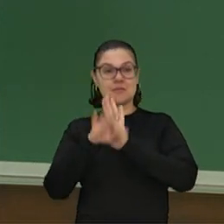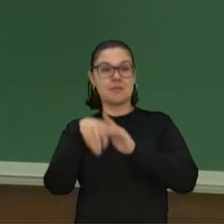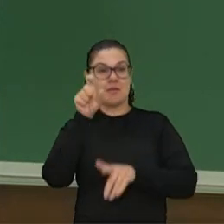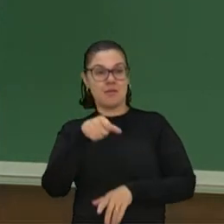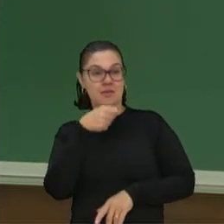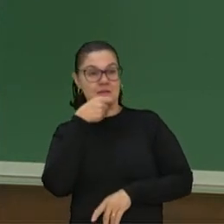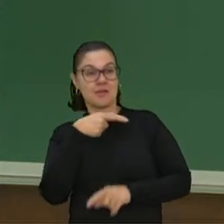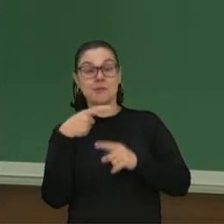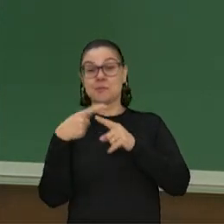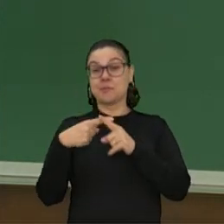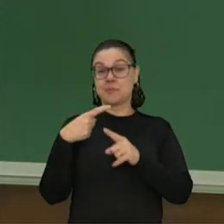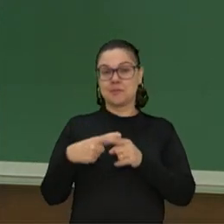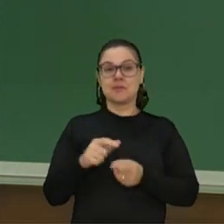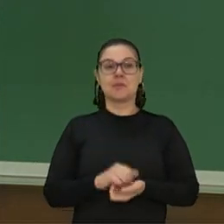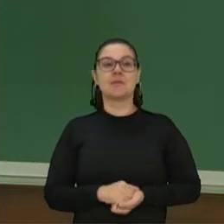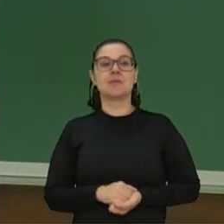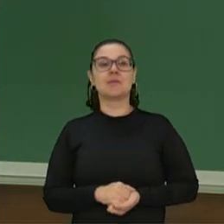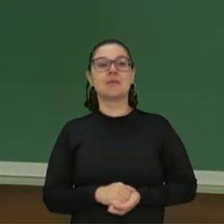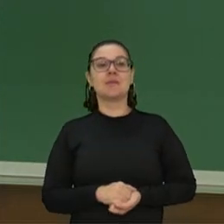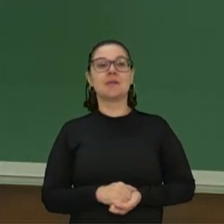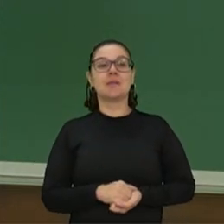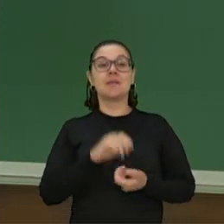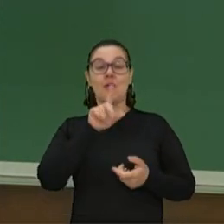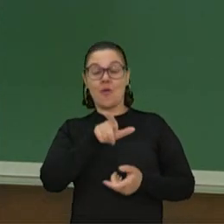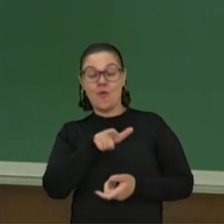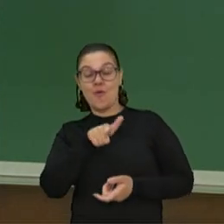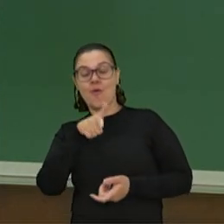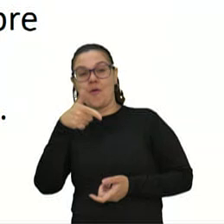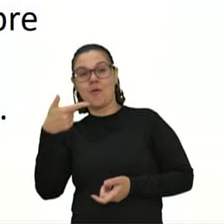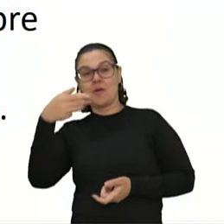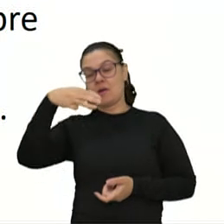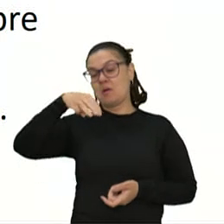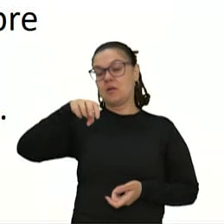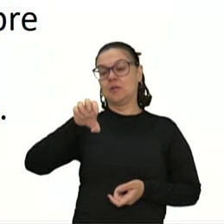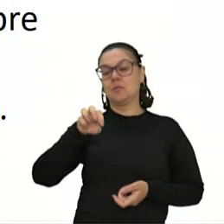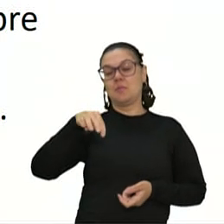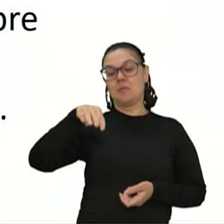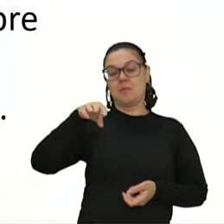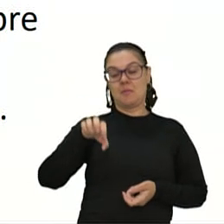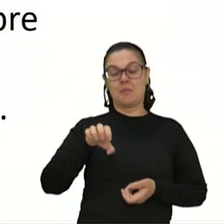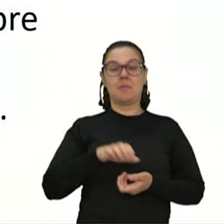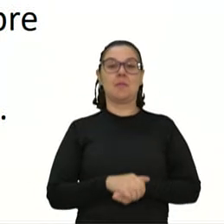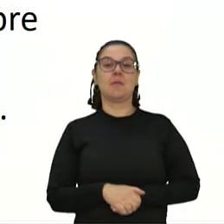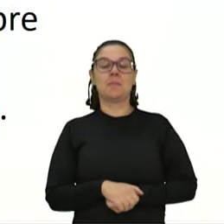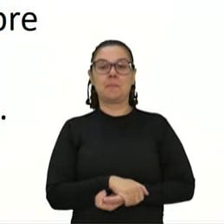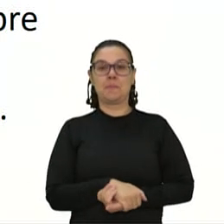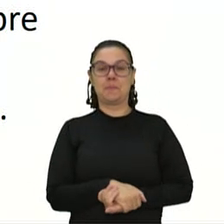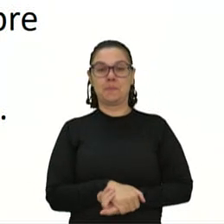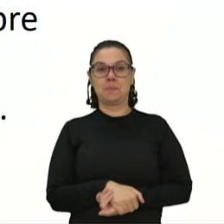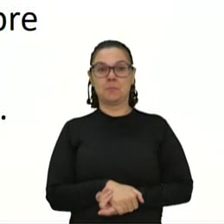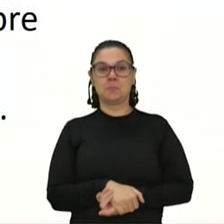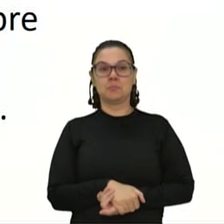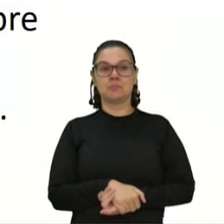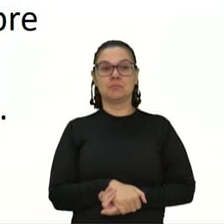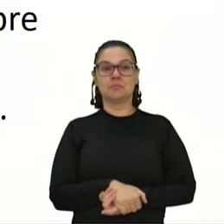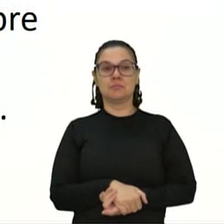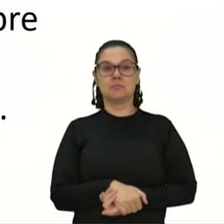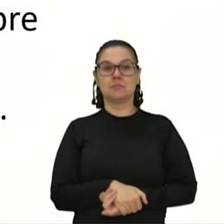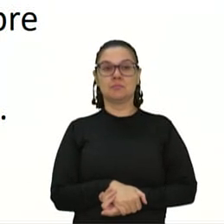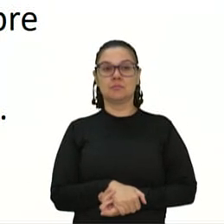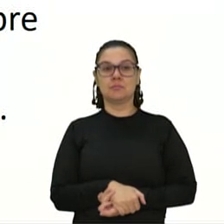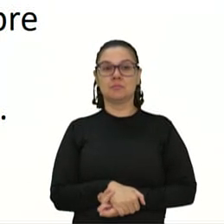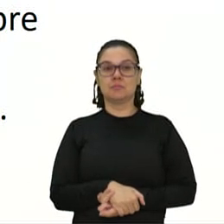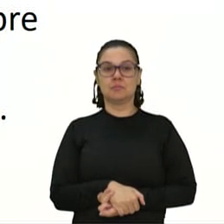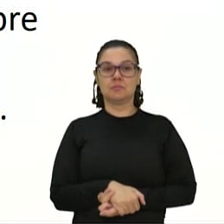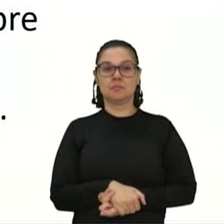engraçado por quê? Então, agora é o outro meme. Ó. I have a dream that one day my man